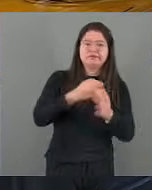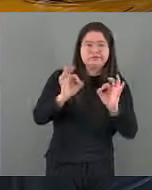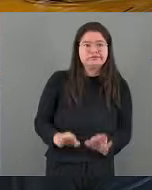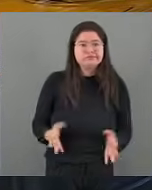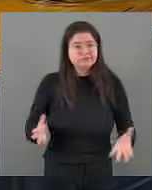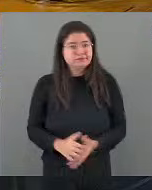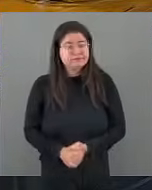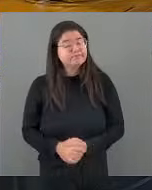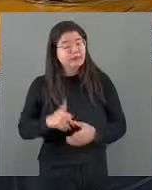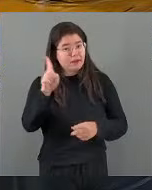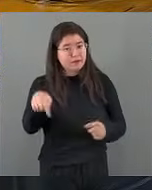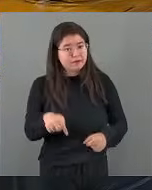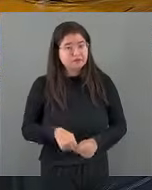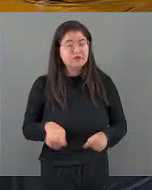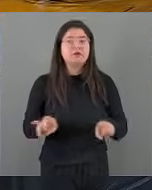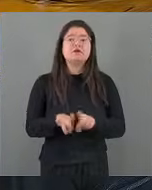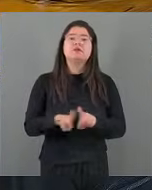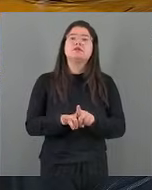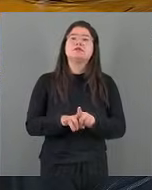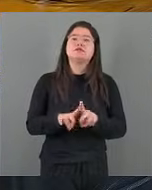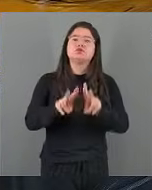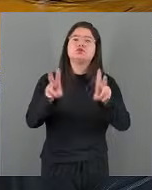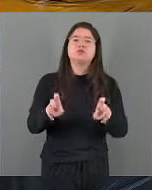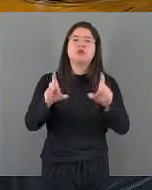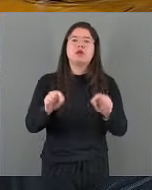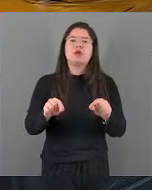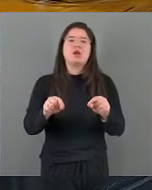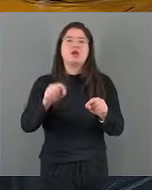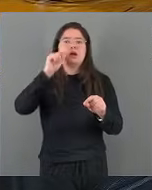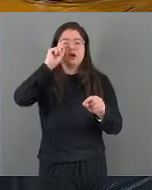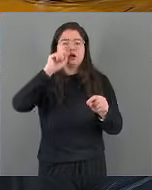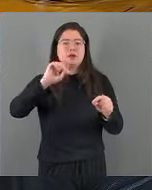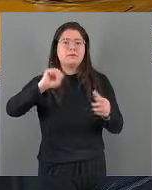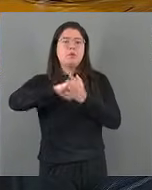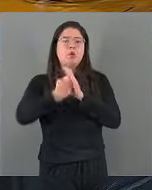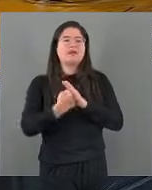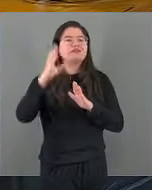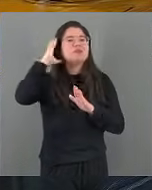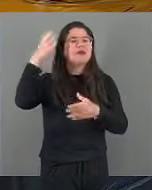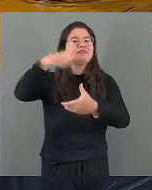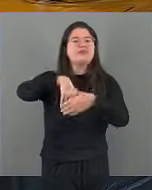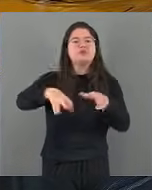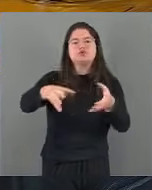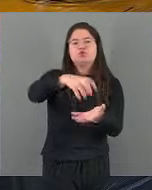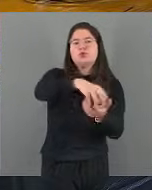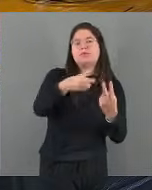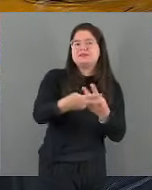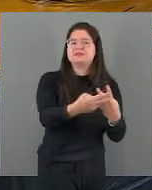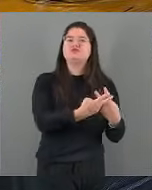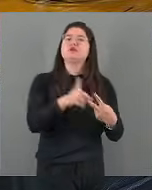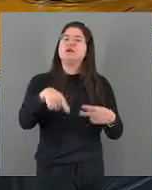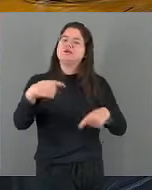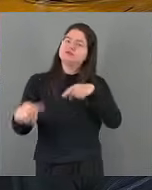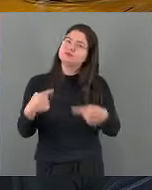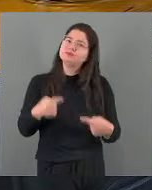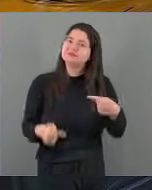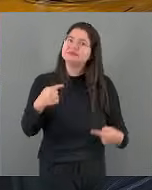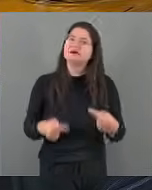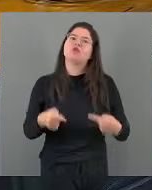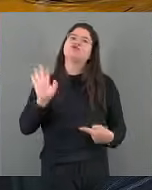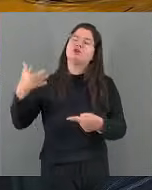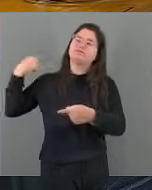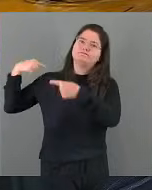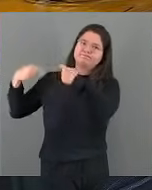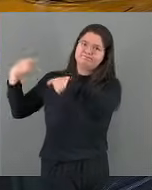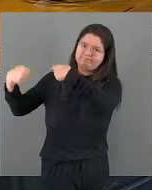por último, eu queria perguntar sobre a questão de bloqueadores em presídios, né, de sinais de celulares. Né, essa é uma discussão que já vem de muito